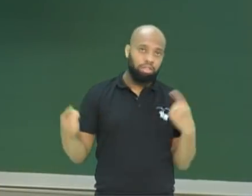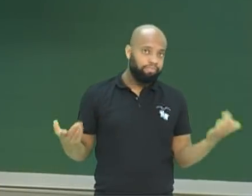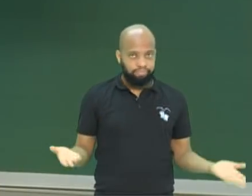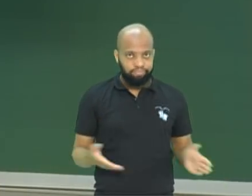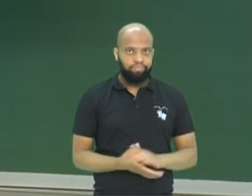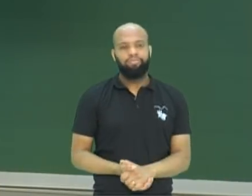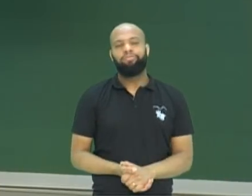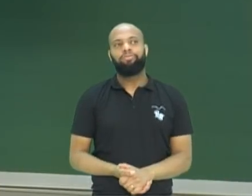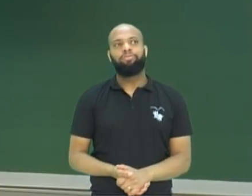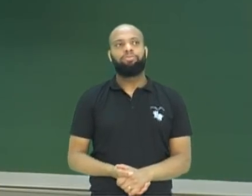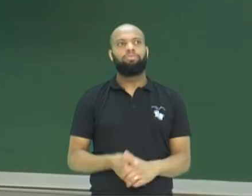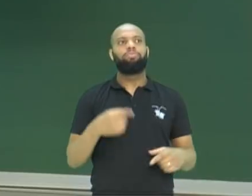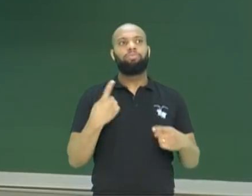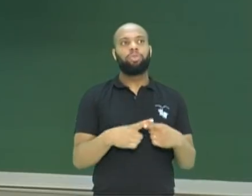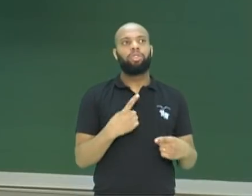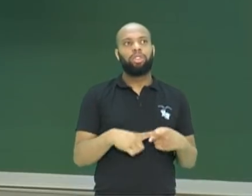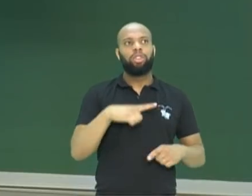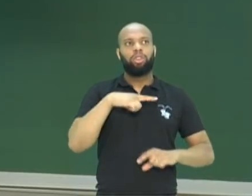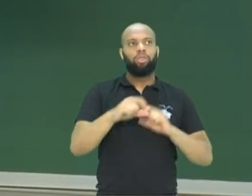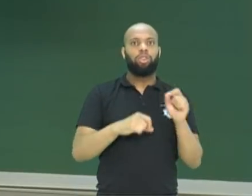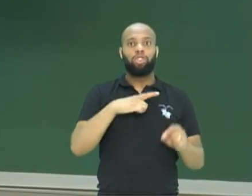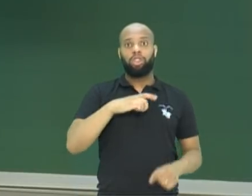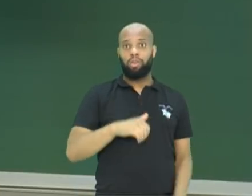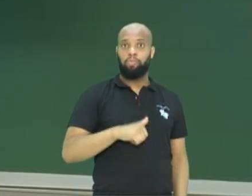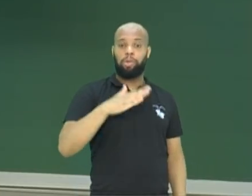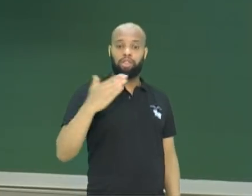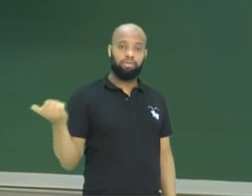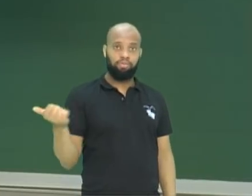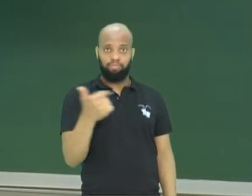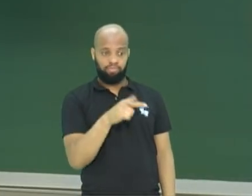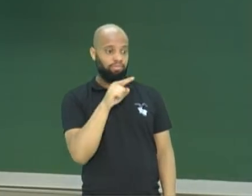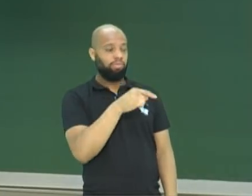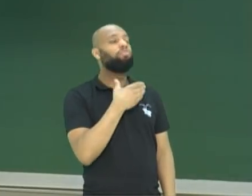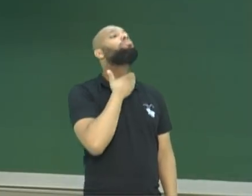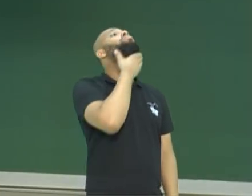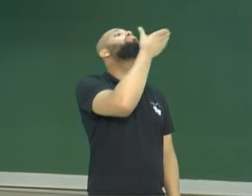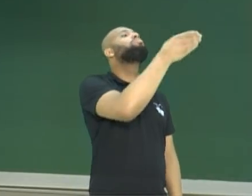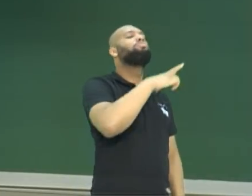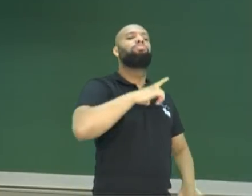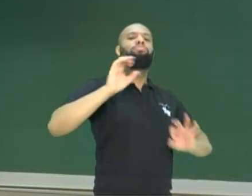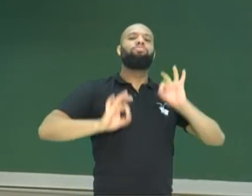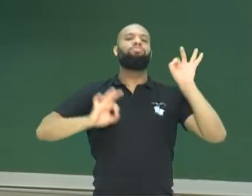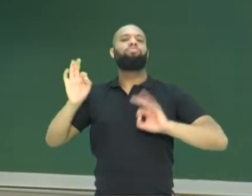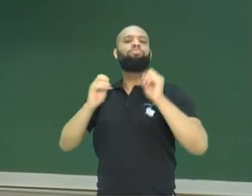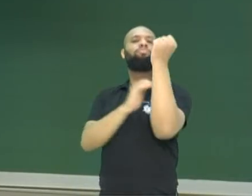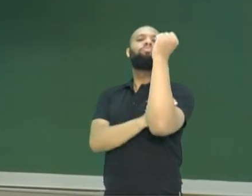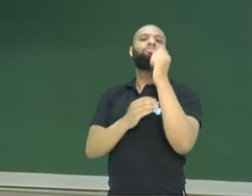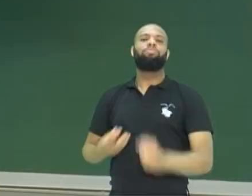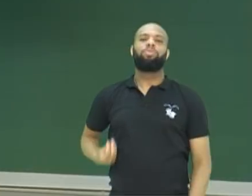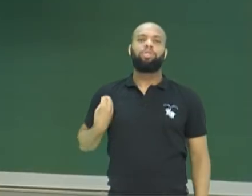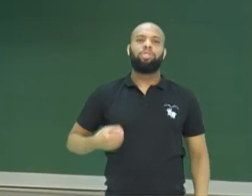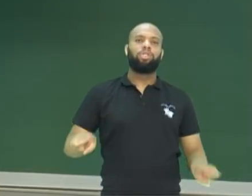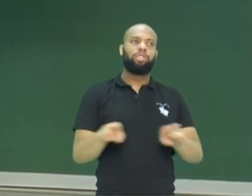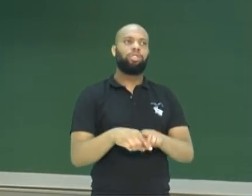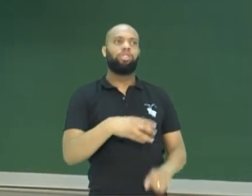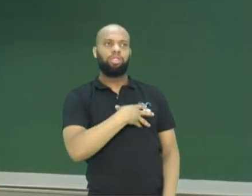né? Primeiro, por uma superpopulação de girafas de pescoço longo, que estavam mais preparadas para viver e reproduzir. Olha o que eu estou falando aqui,